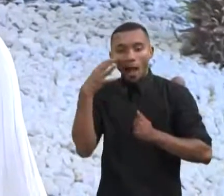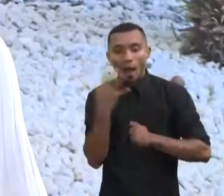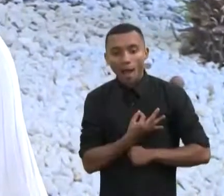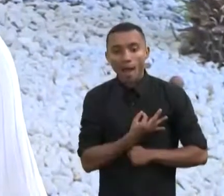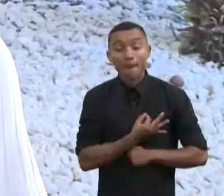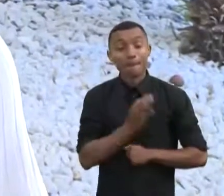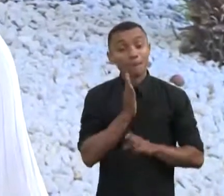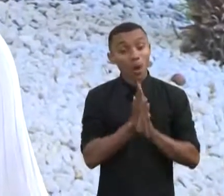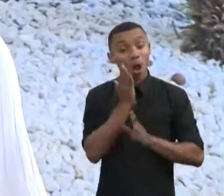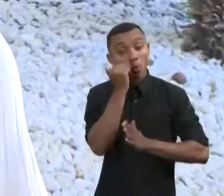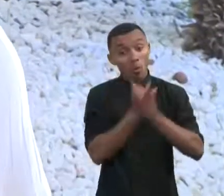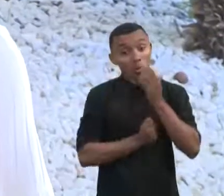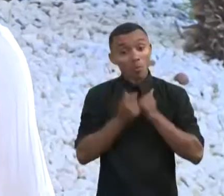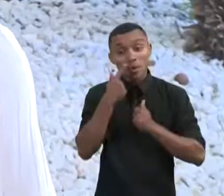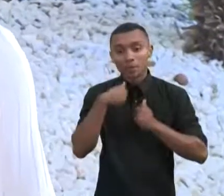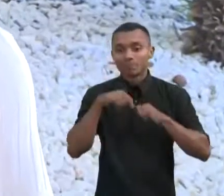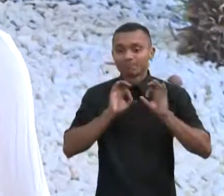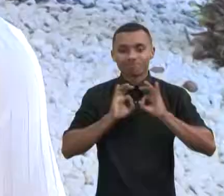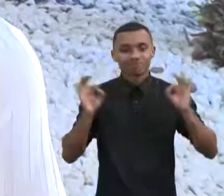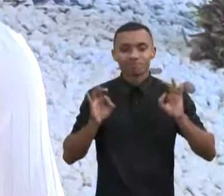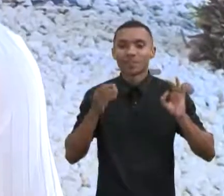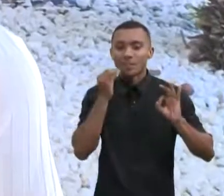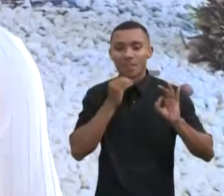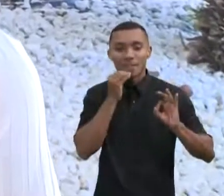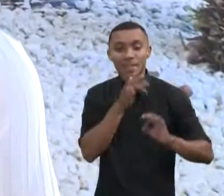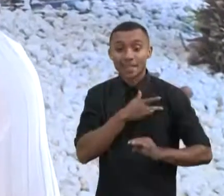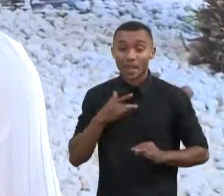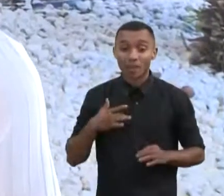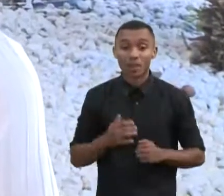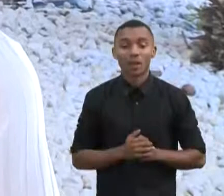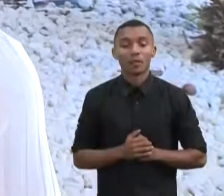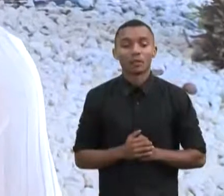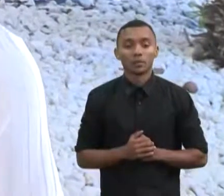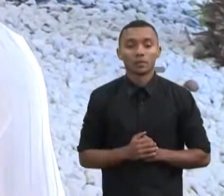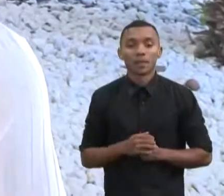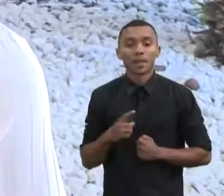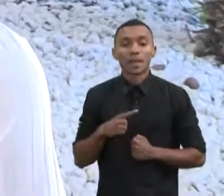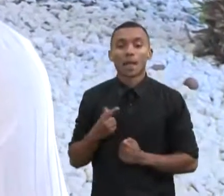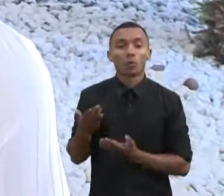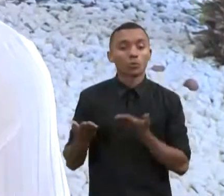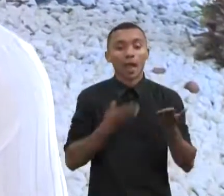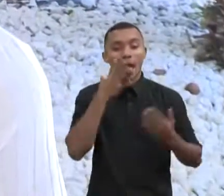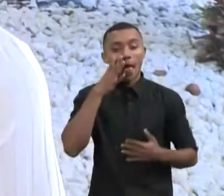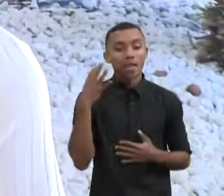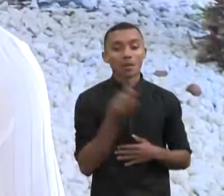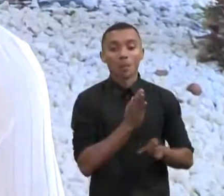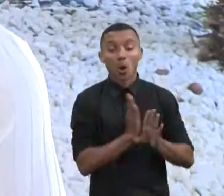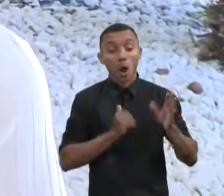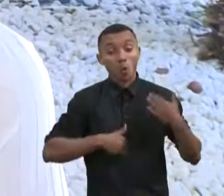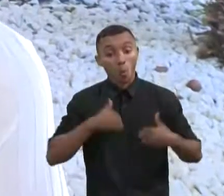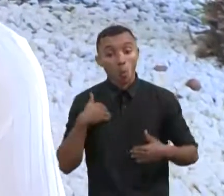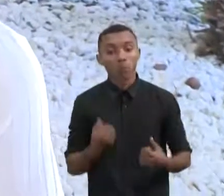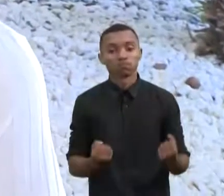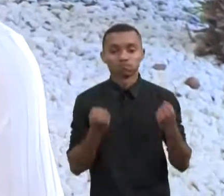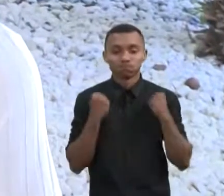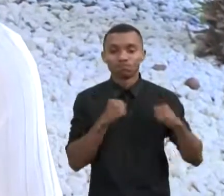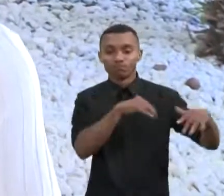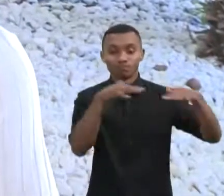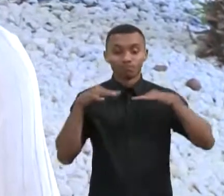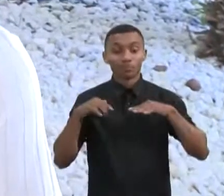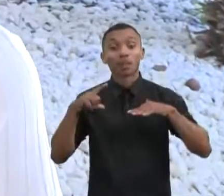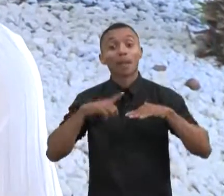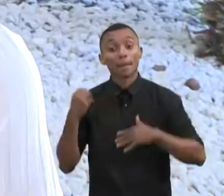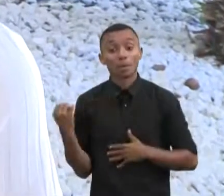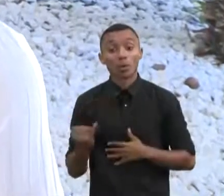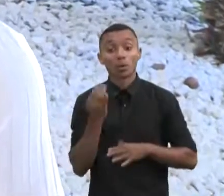lembrando que a alimentação é sempre a mais saudável possível. Fora isso, a gente tem o cuidado também com a prática de exercício físico, é extremamente importante